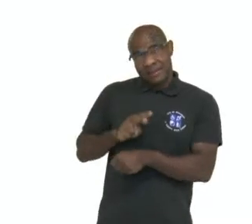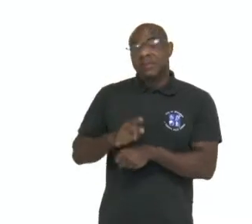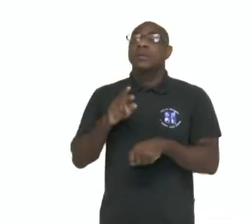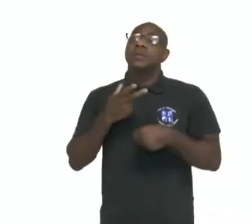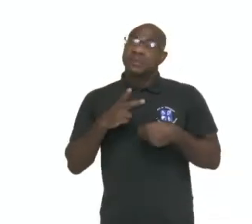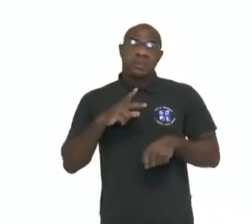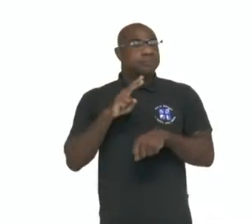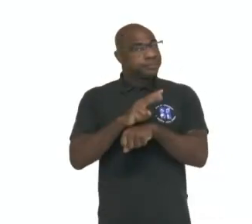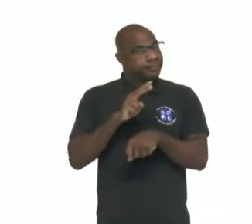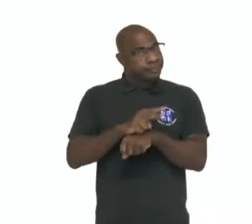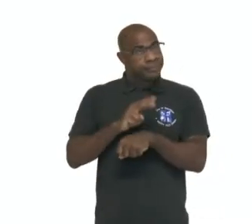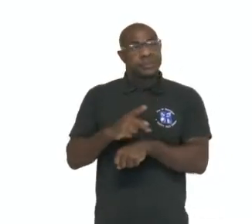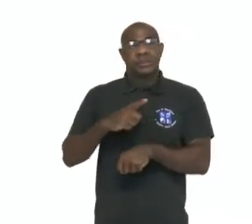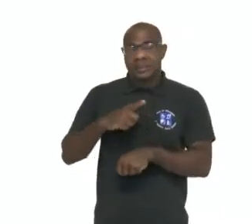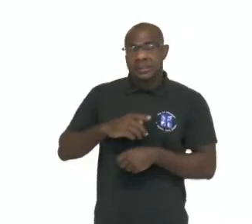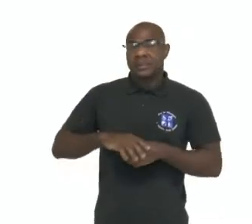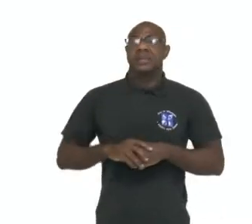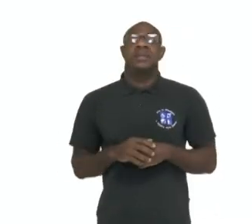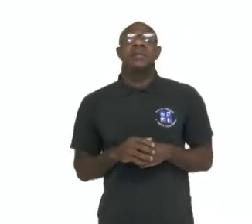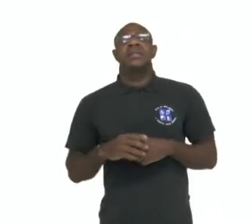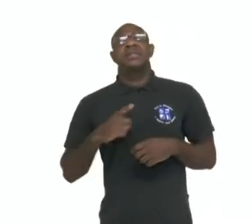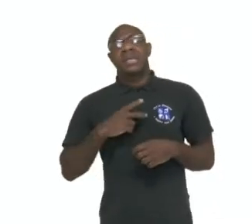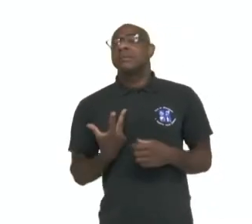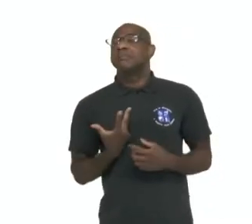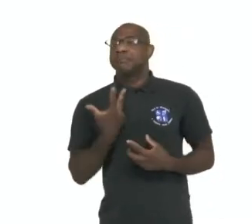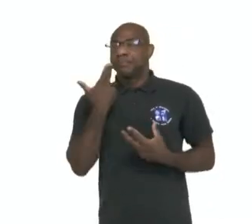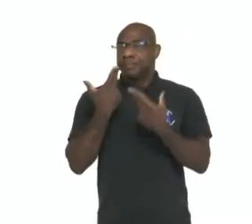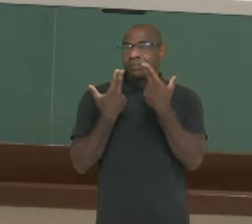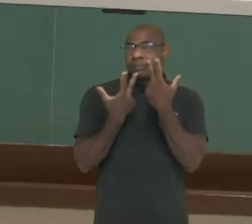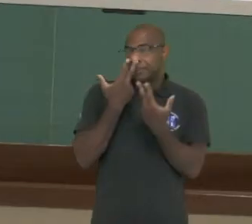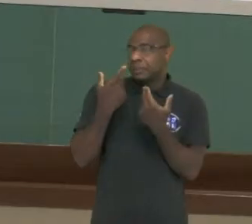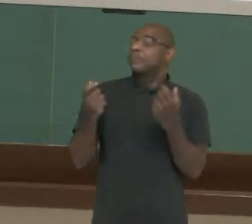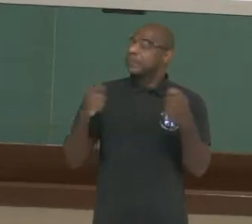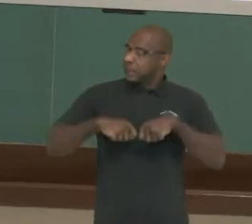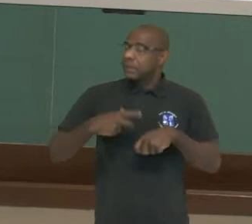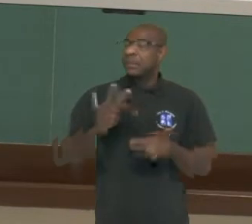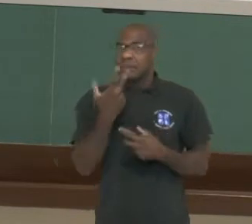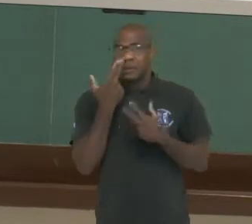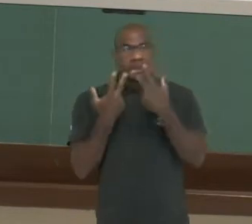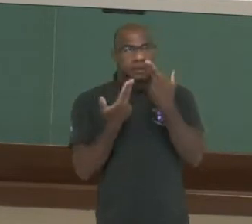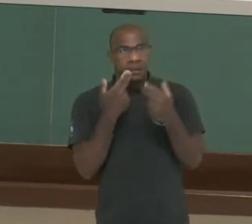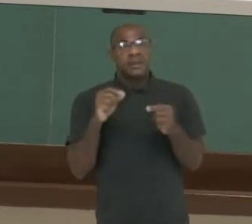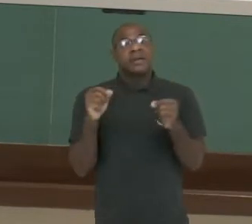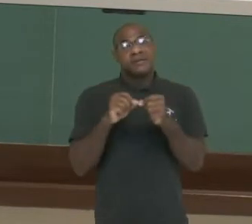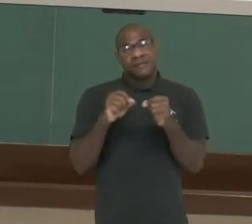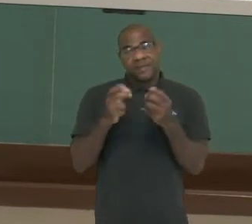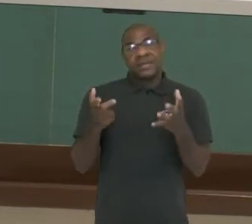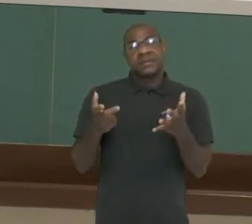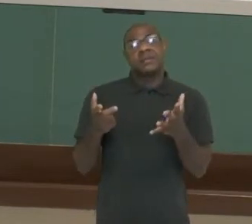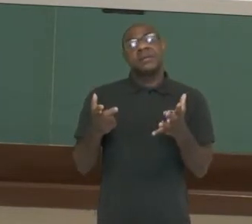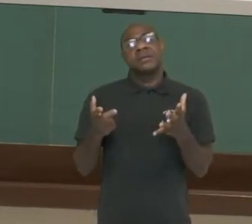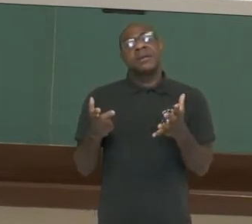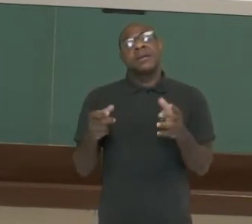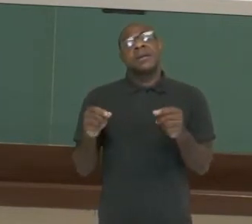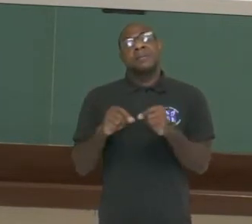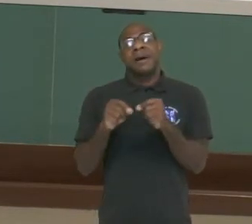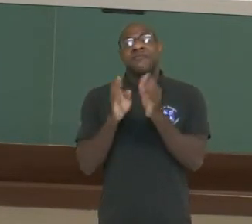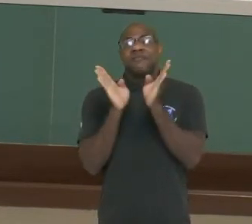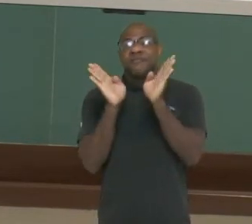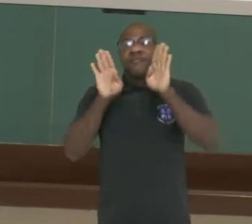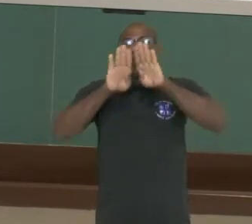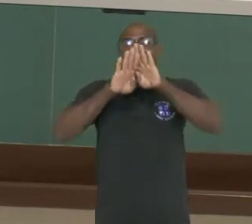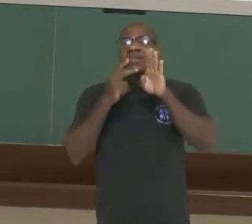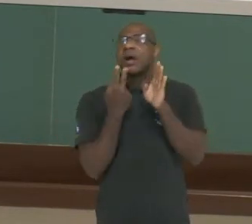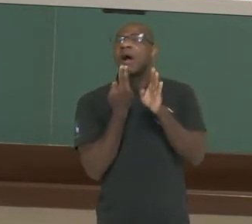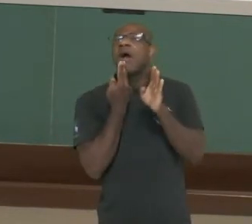sintomas, intervenções cirúrgicas. Essas intervenções cirúrgicas elas são realizadas para fechar